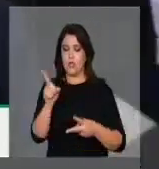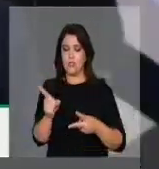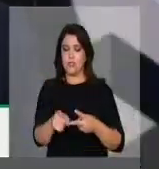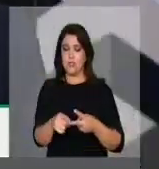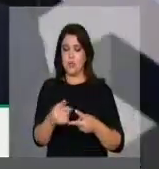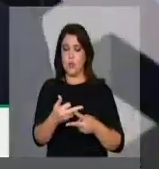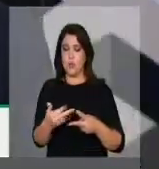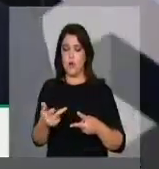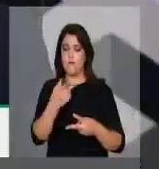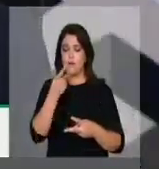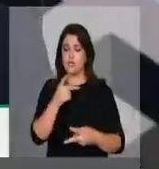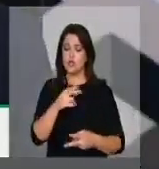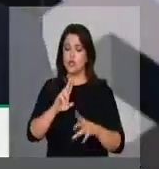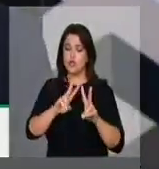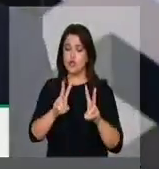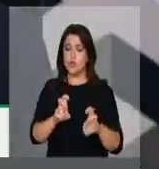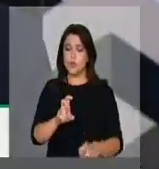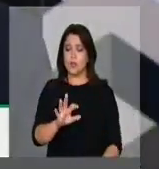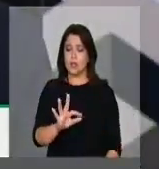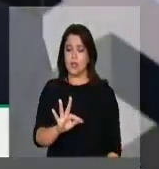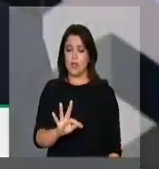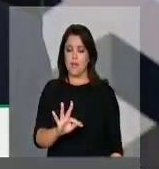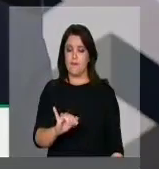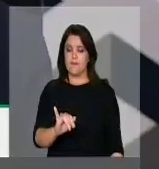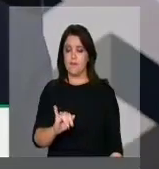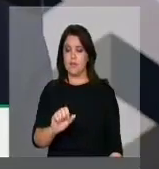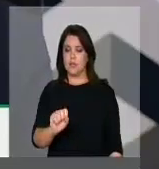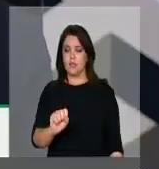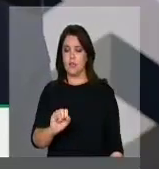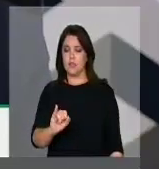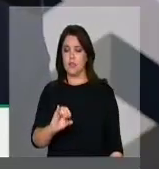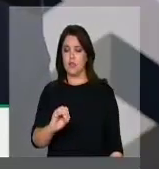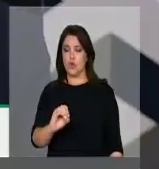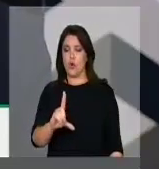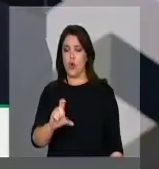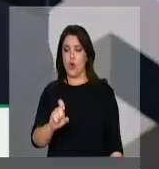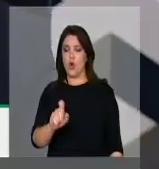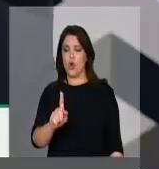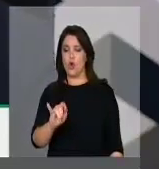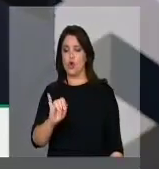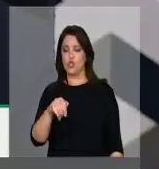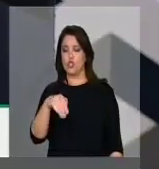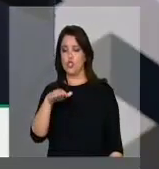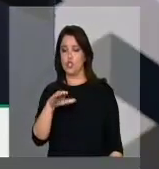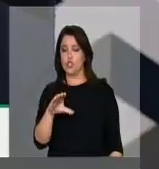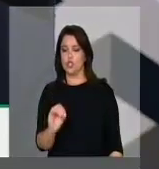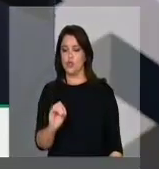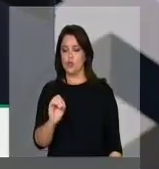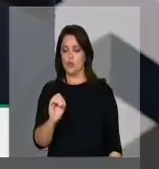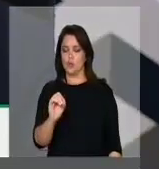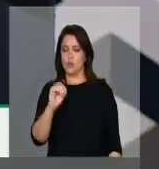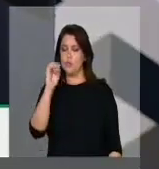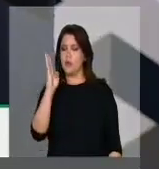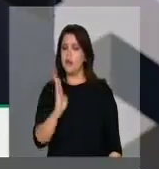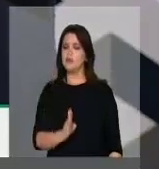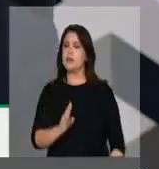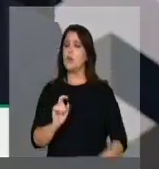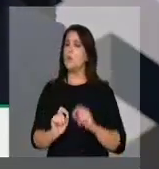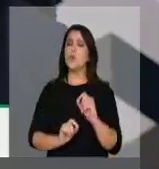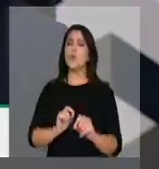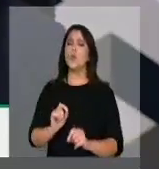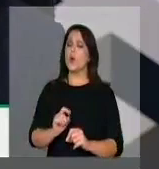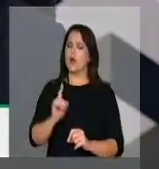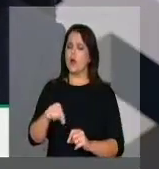critica-se o fisiologismo no Brasil. Mas qual é a origem, a raiz do fisiologismo no Brasil? Porque aquele